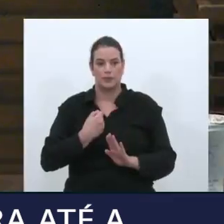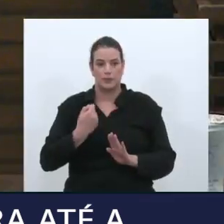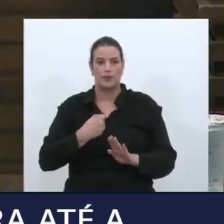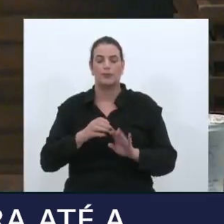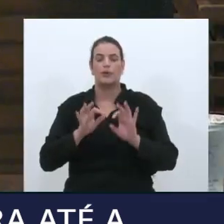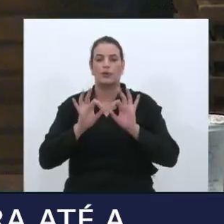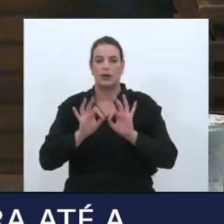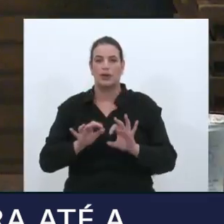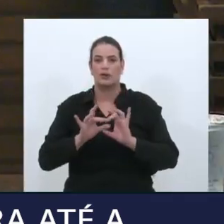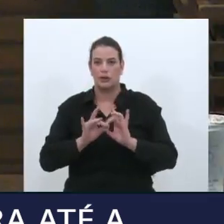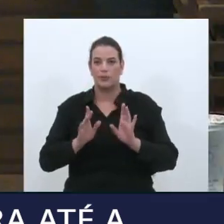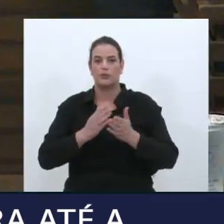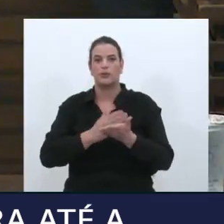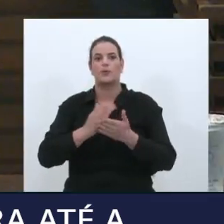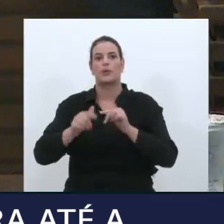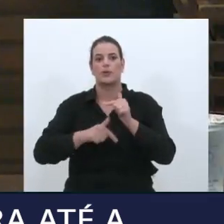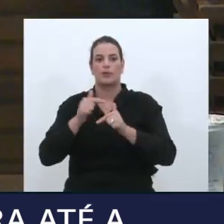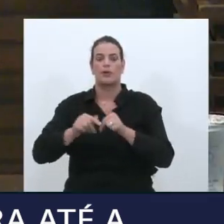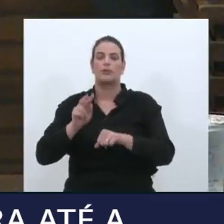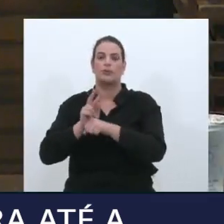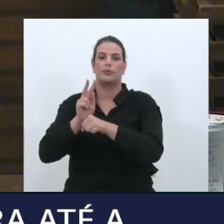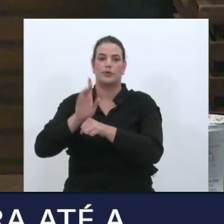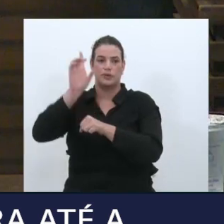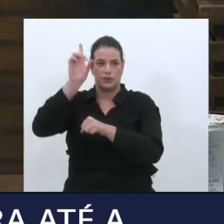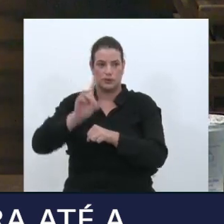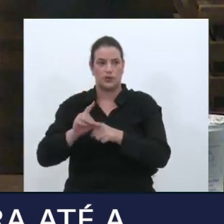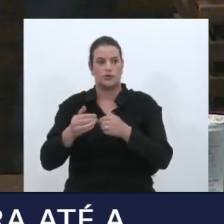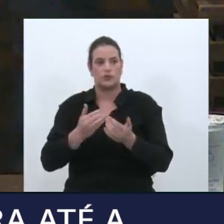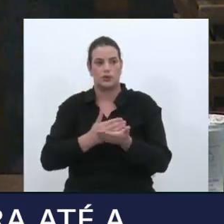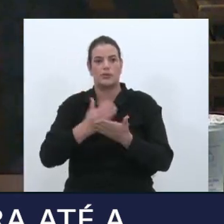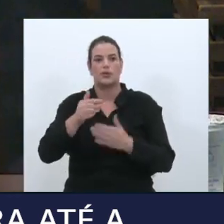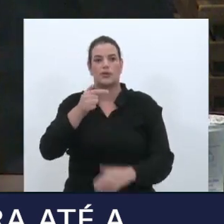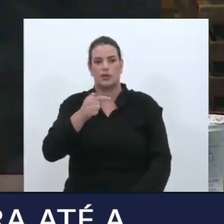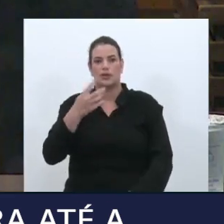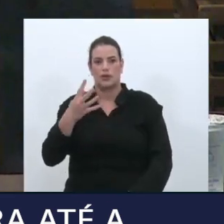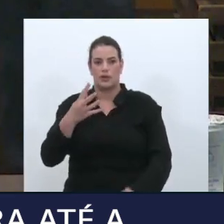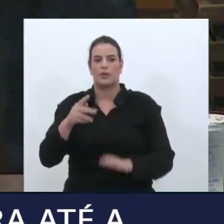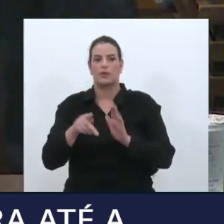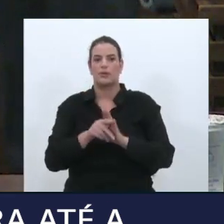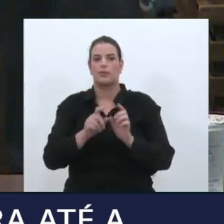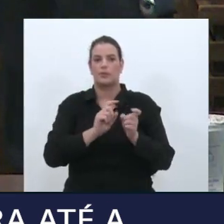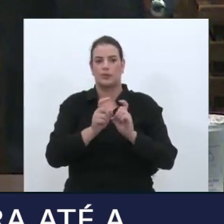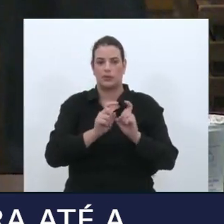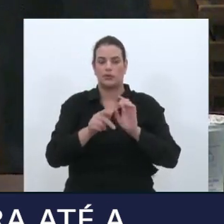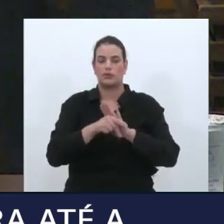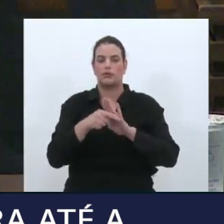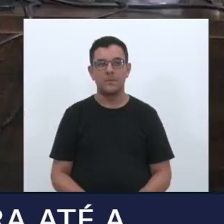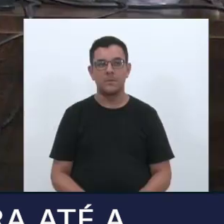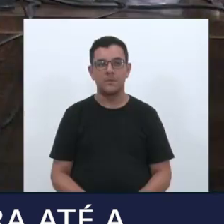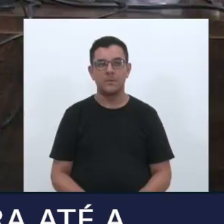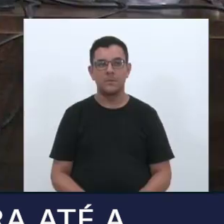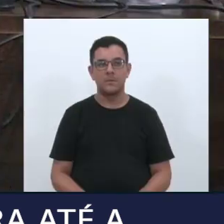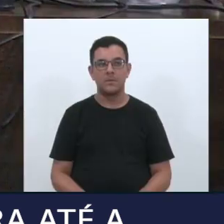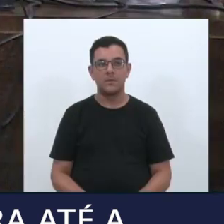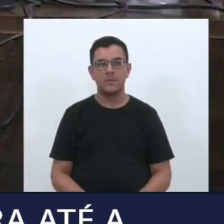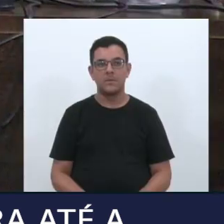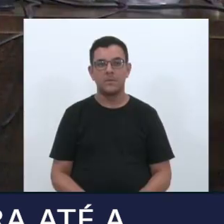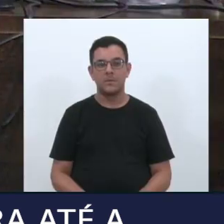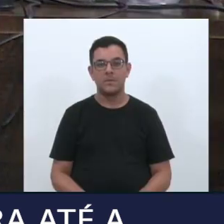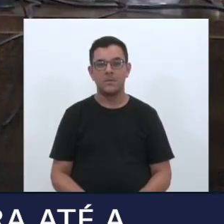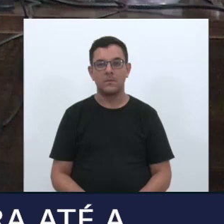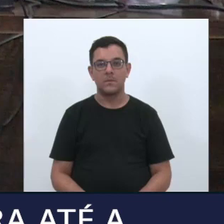entre os destaques estão dois projetos para conceder subvenção social ao hospital Estela Mares e associação